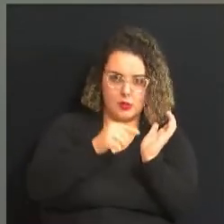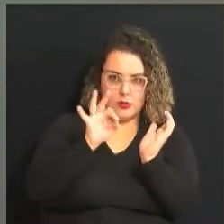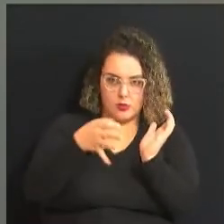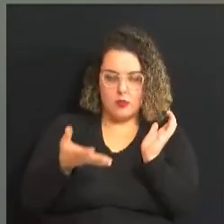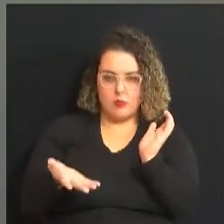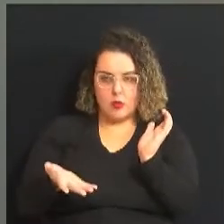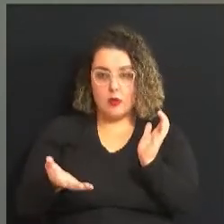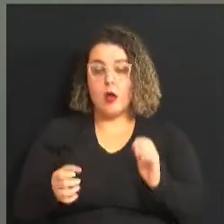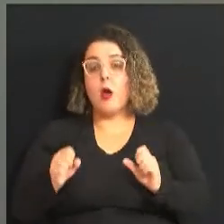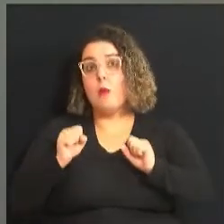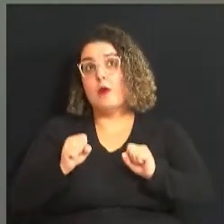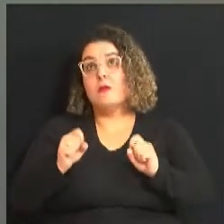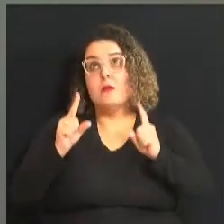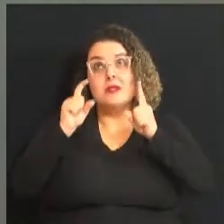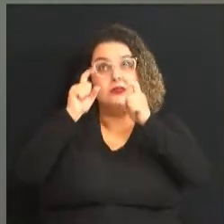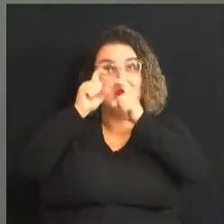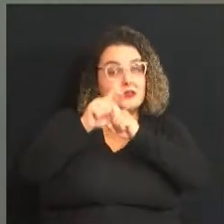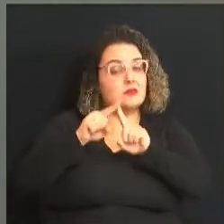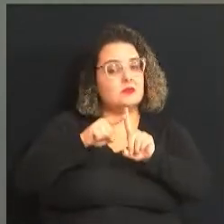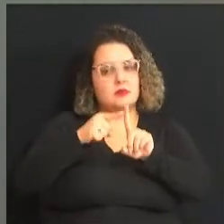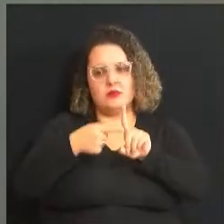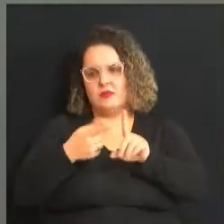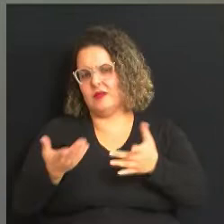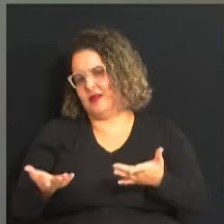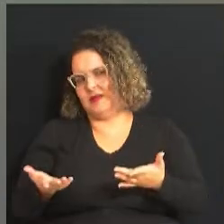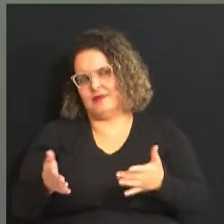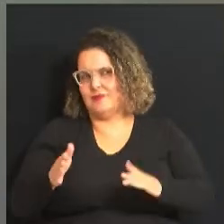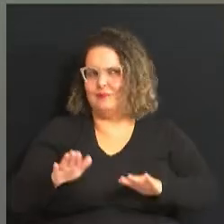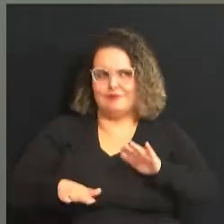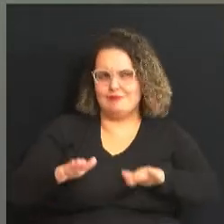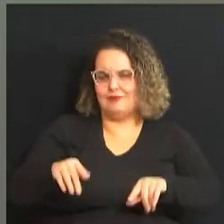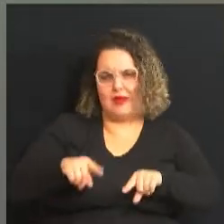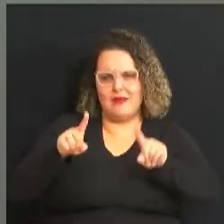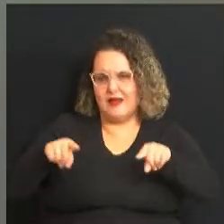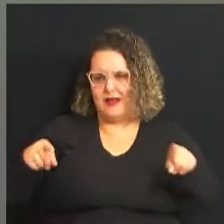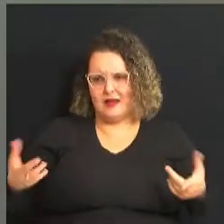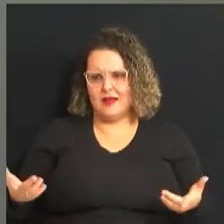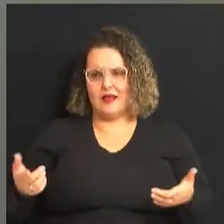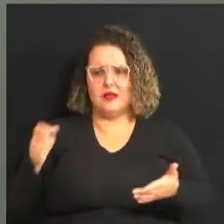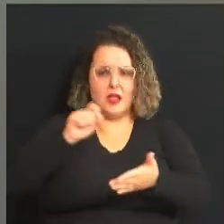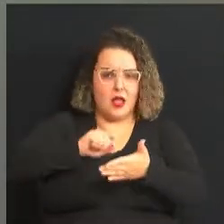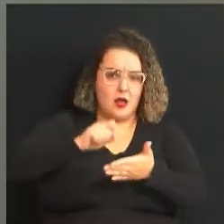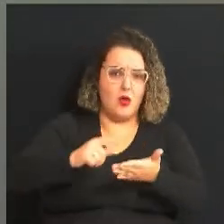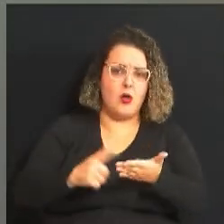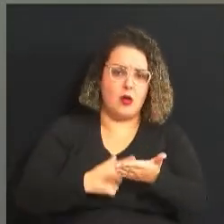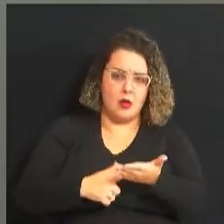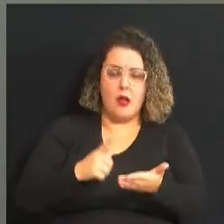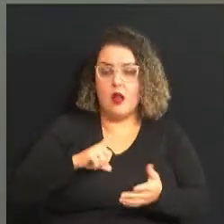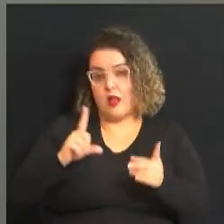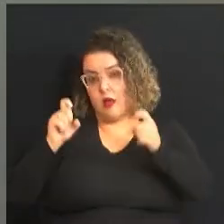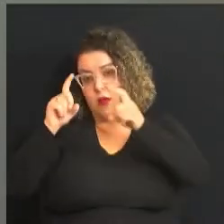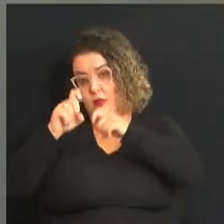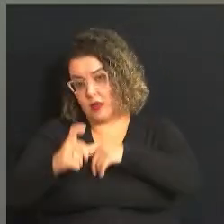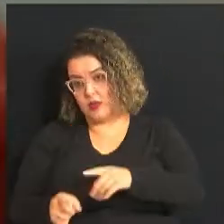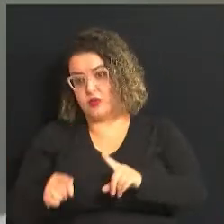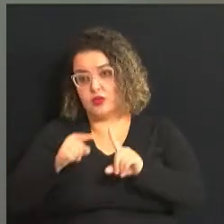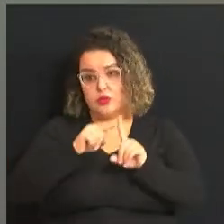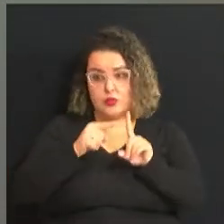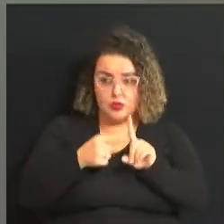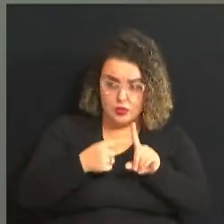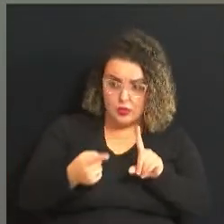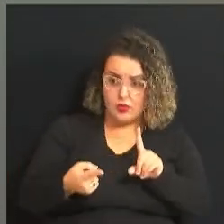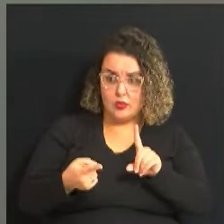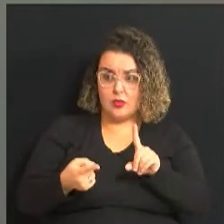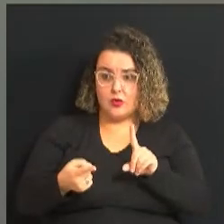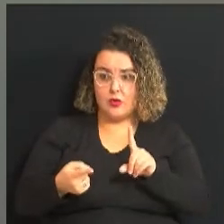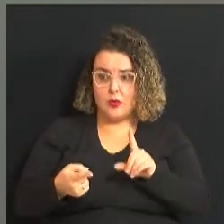dificuldade para engravidar, mas isso também é bem relativo. Alguns autores falam que existe uma dificuldade de engravidar em quem tem útero